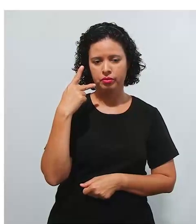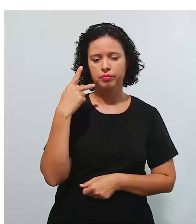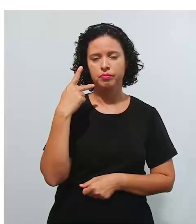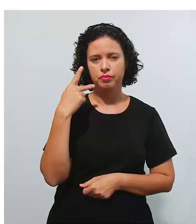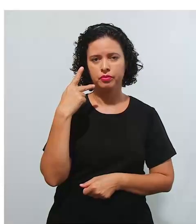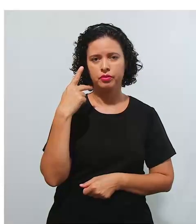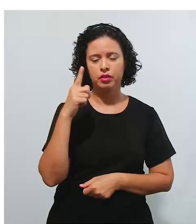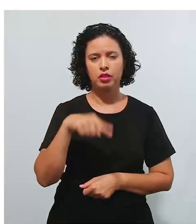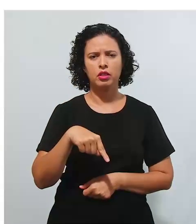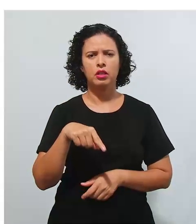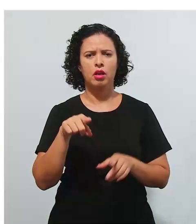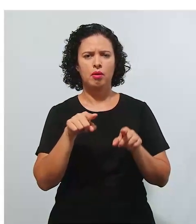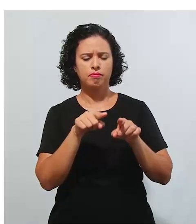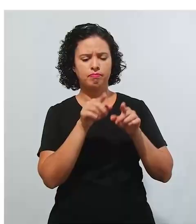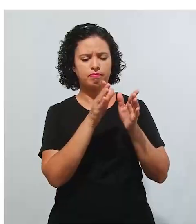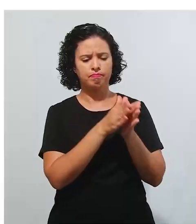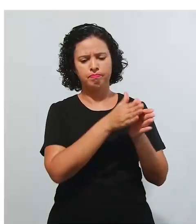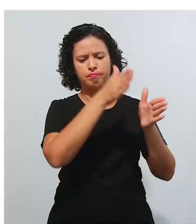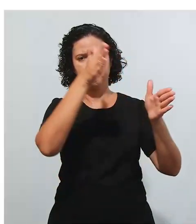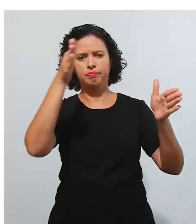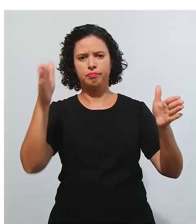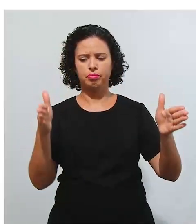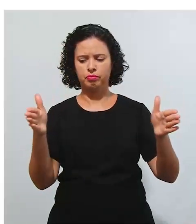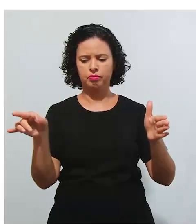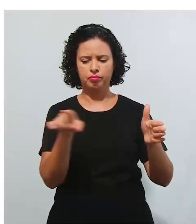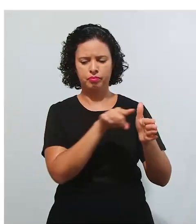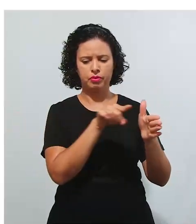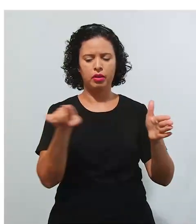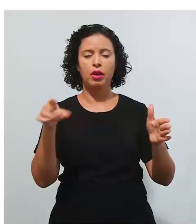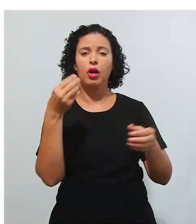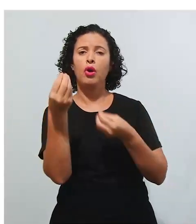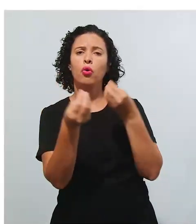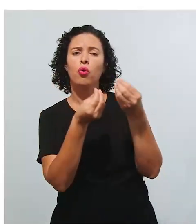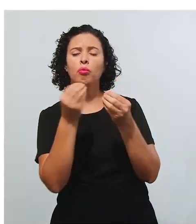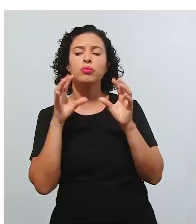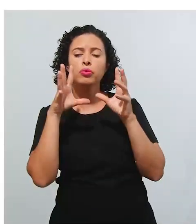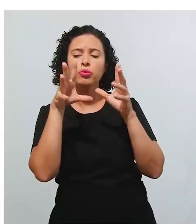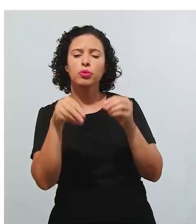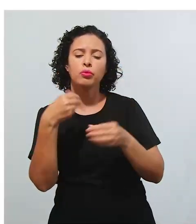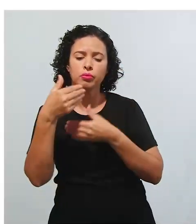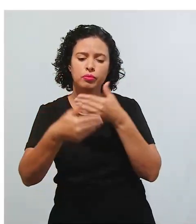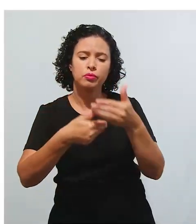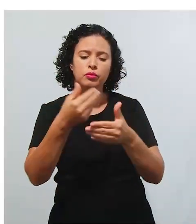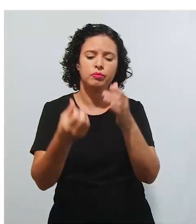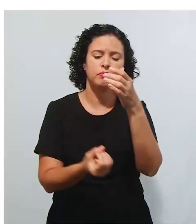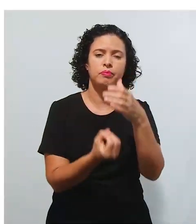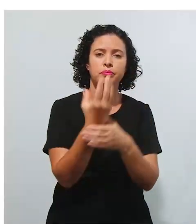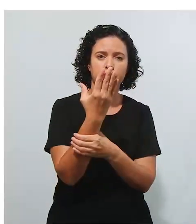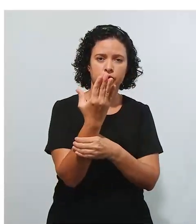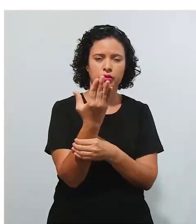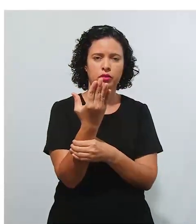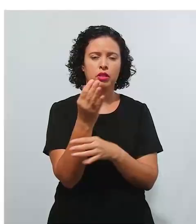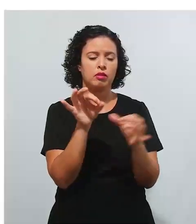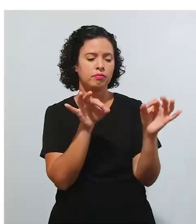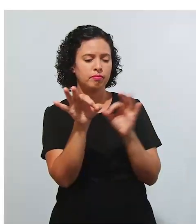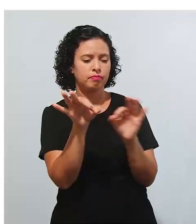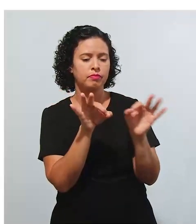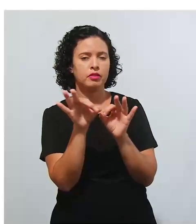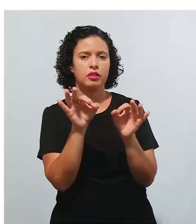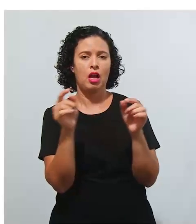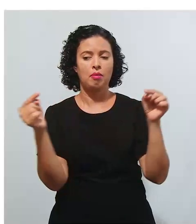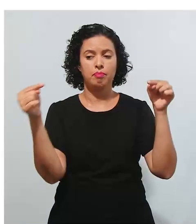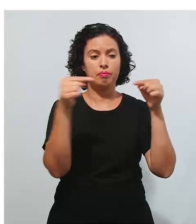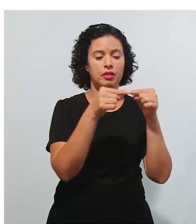pública é sua linha temporal. Como se dá todo o processo da concepção, elaboração, até